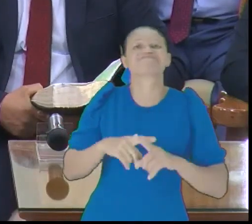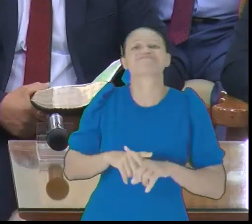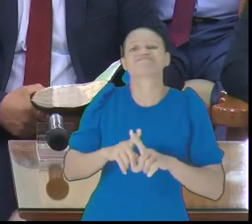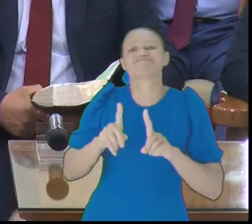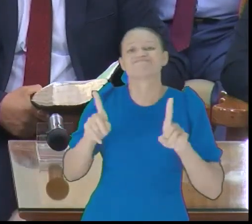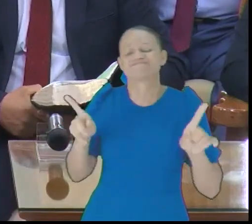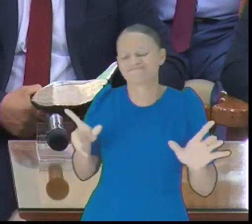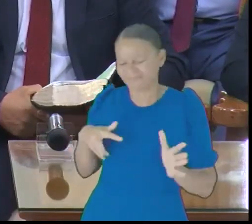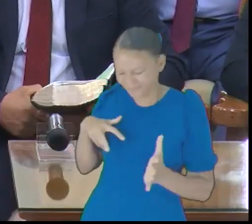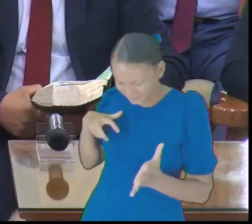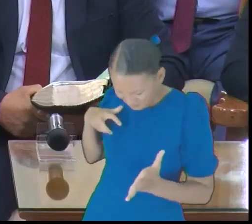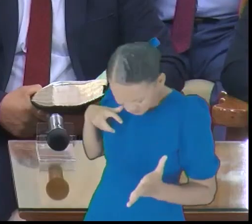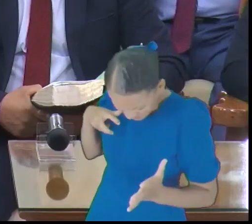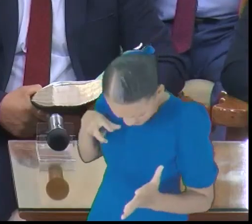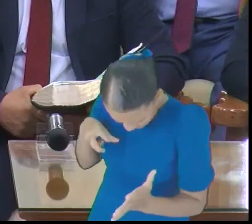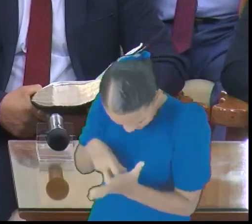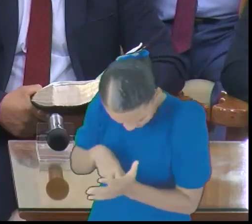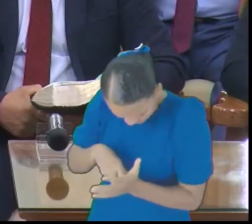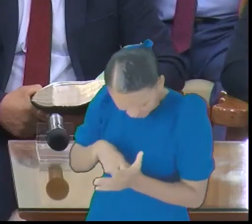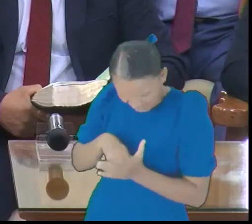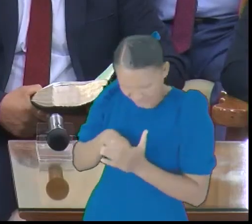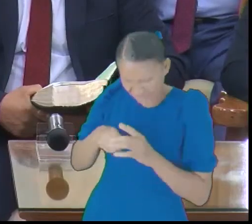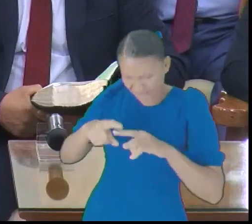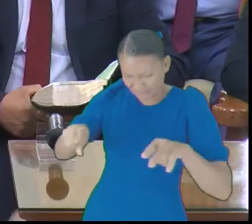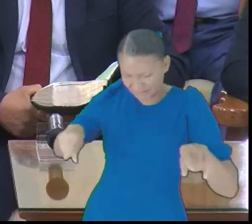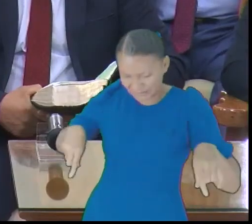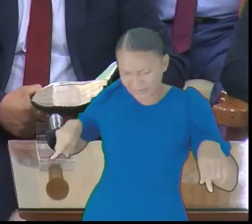você dobra o seu joelho lá no quarto,